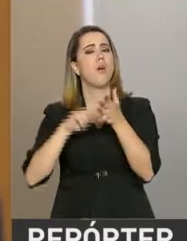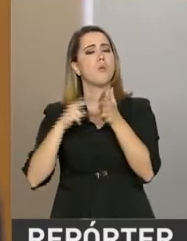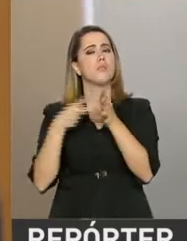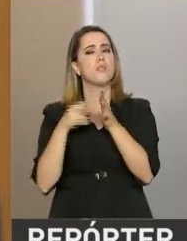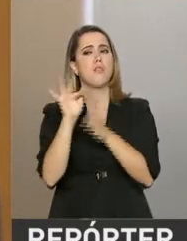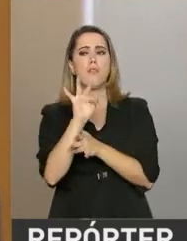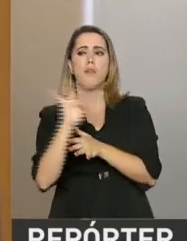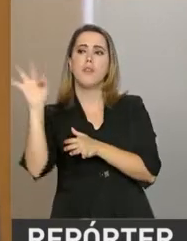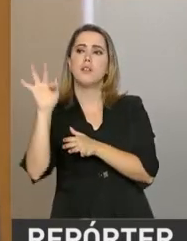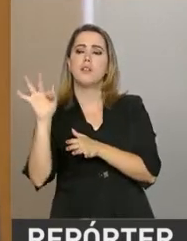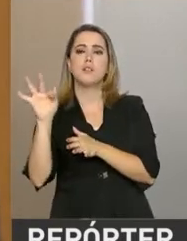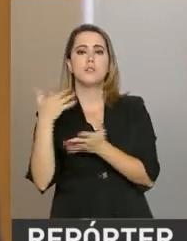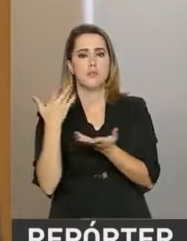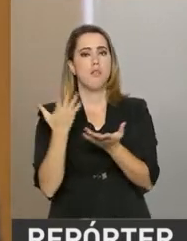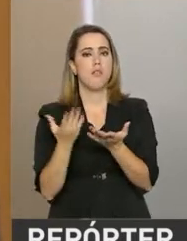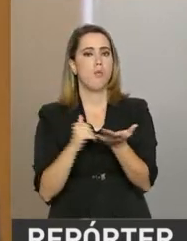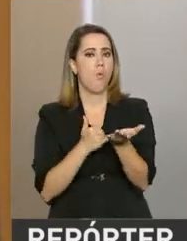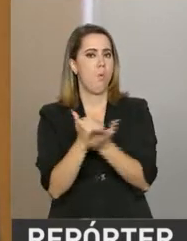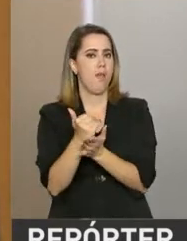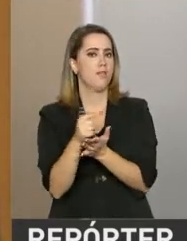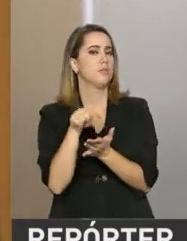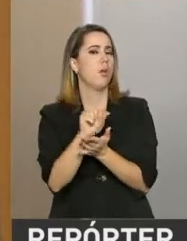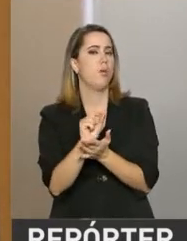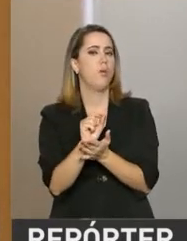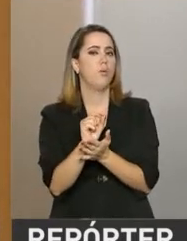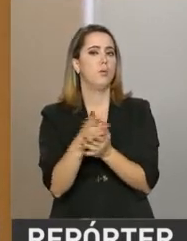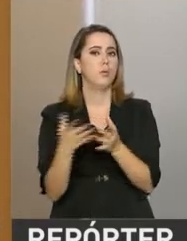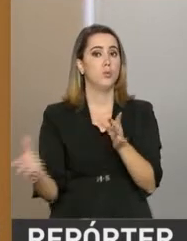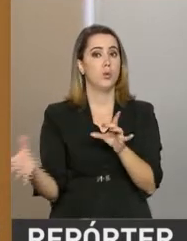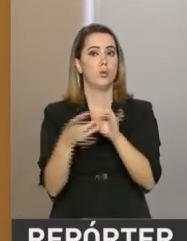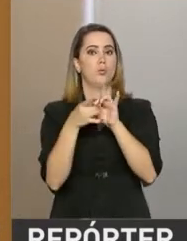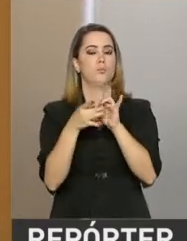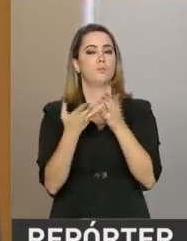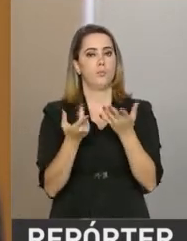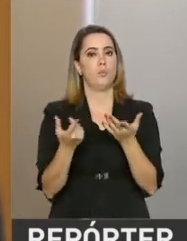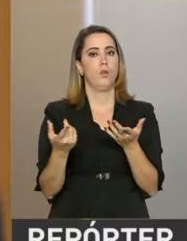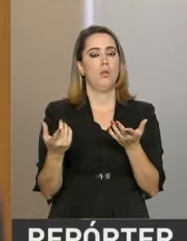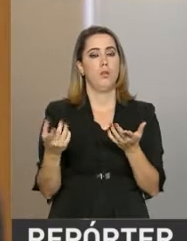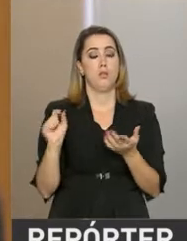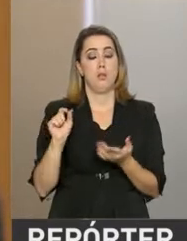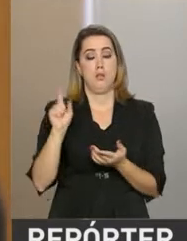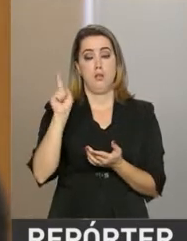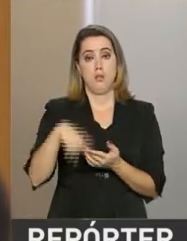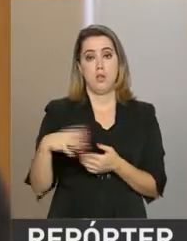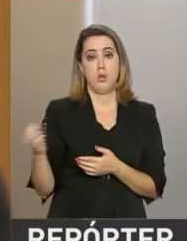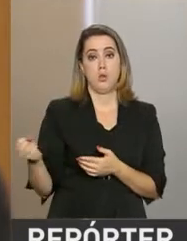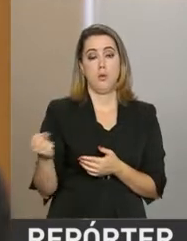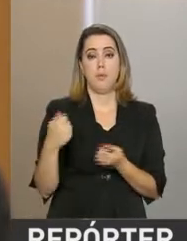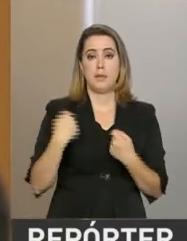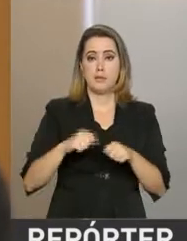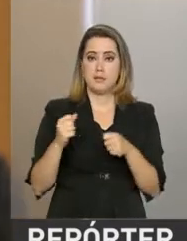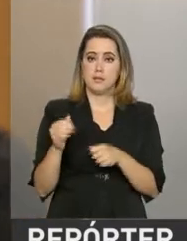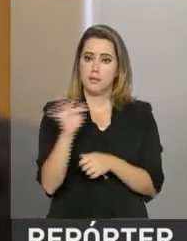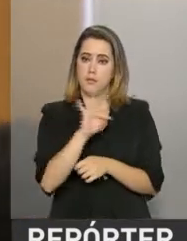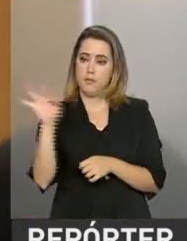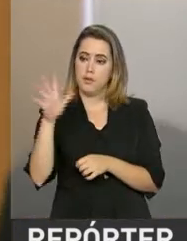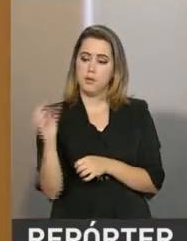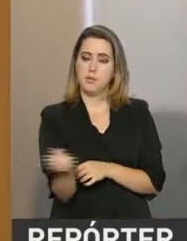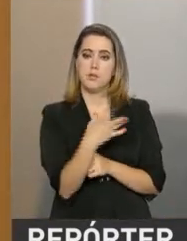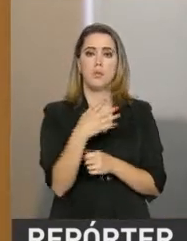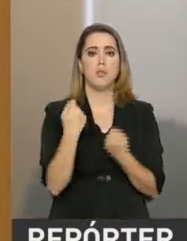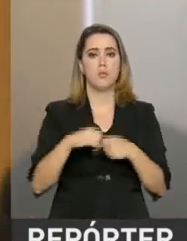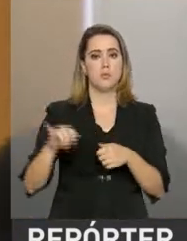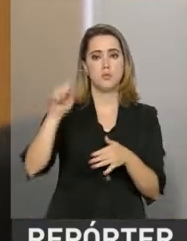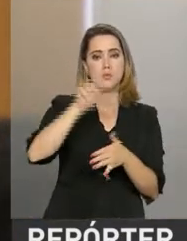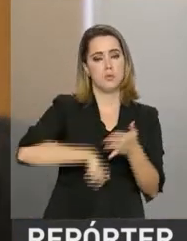vai nascer naturalmente de uma repactuação tributária, porque toda vez que se fala em repactuação tributária, há